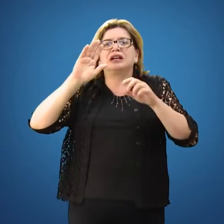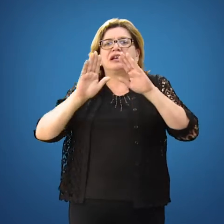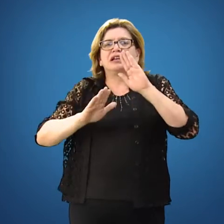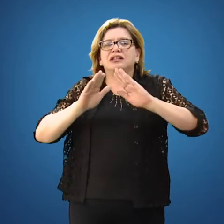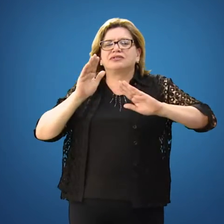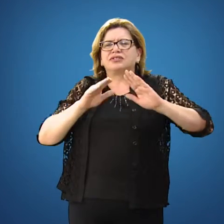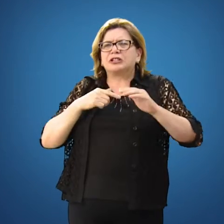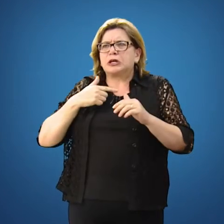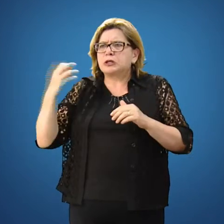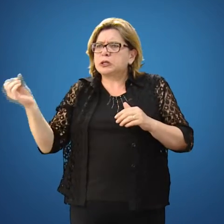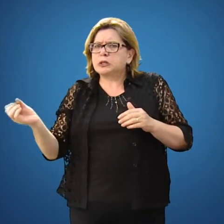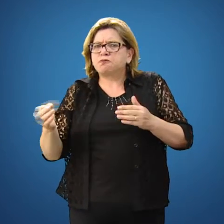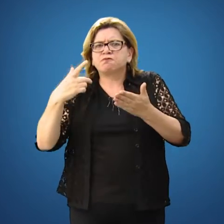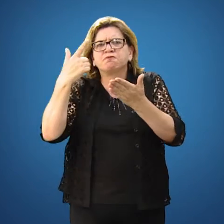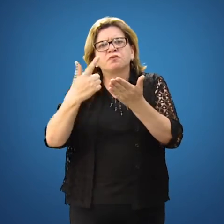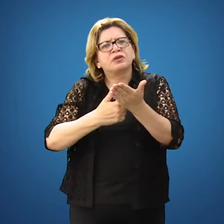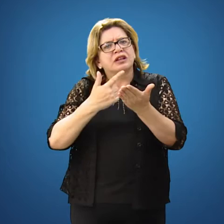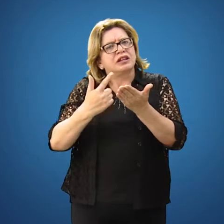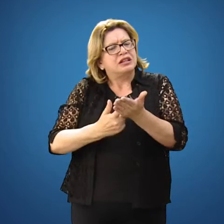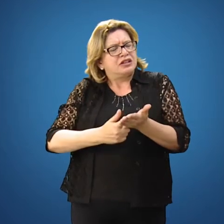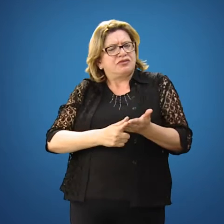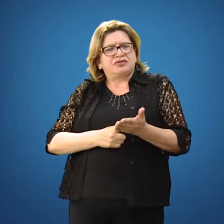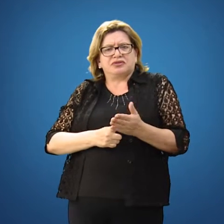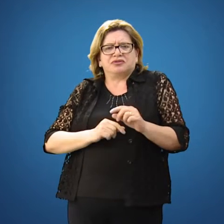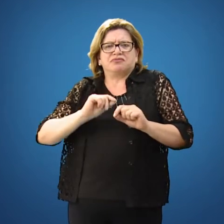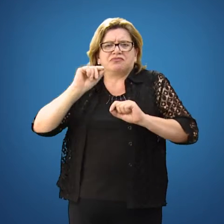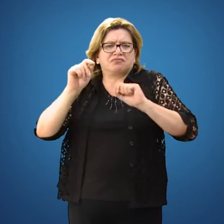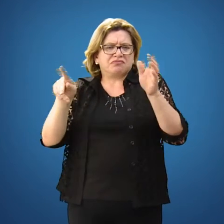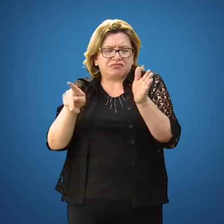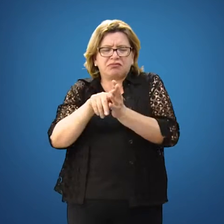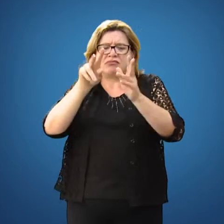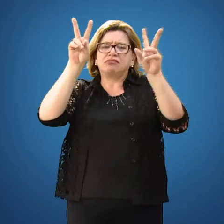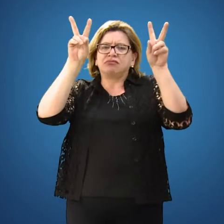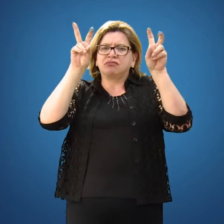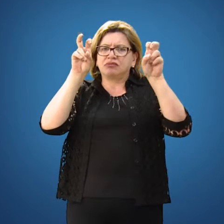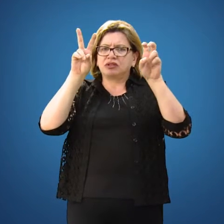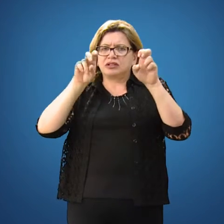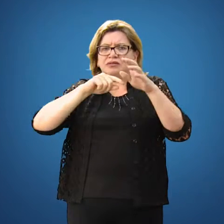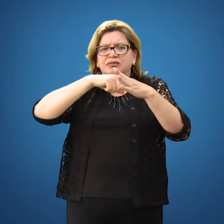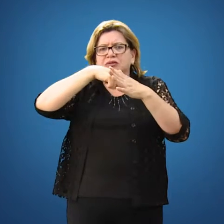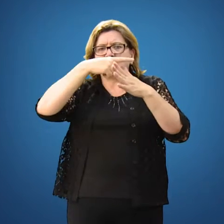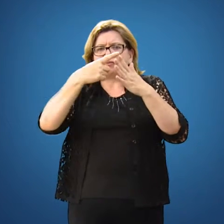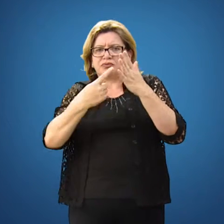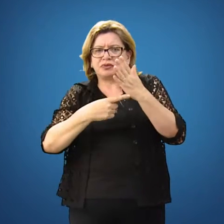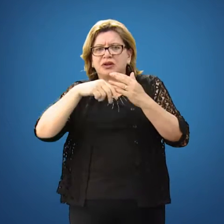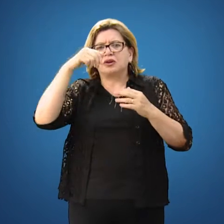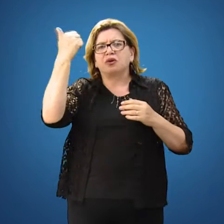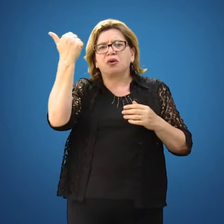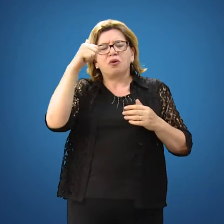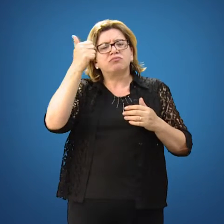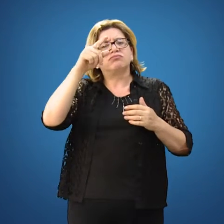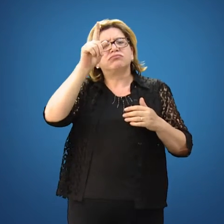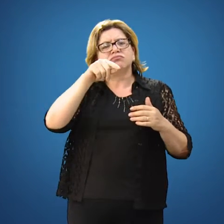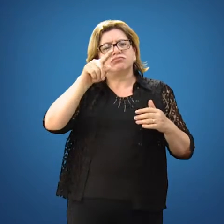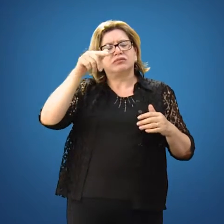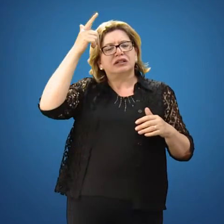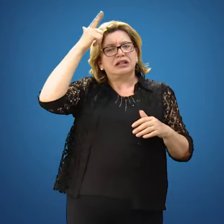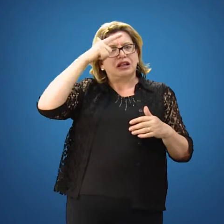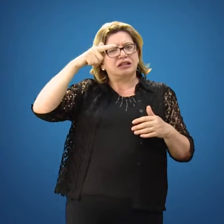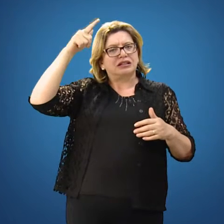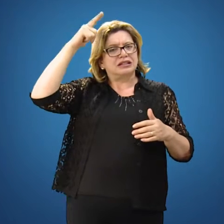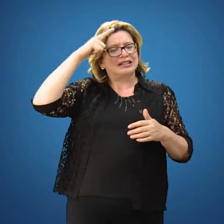novos livros, novos autores sobre a temática. A etapa 11 é a liderança.